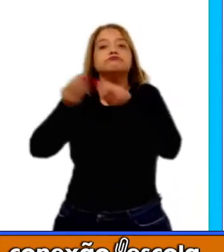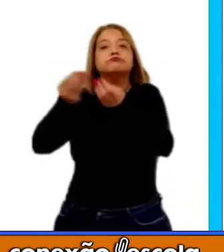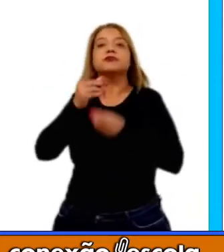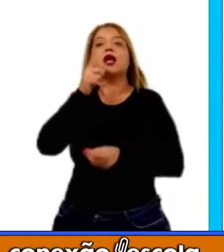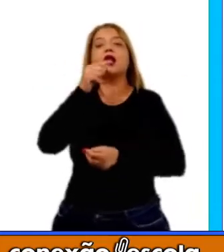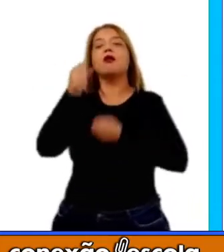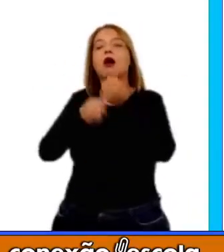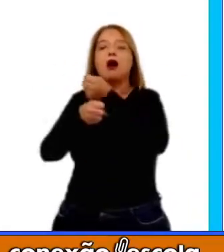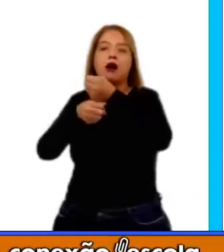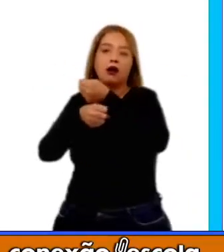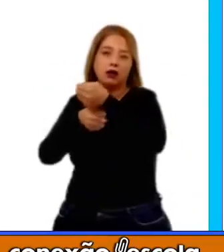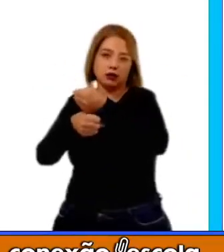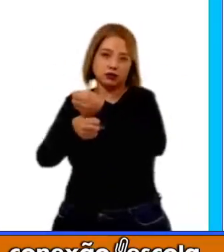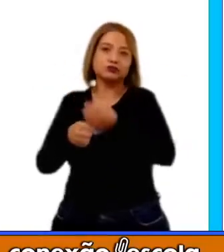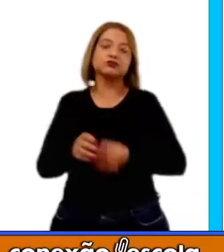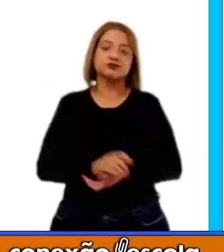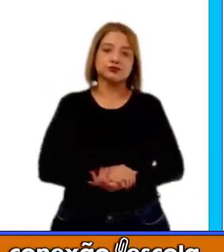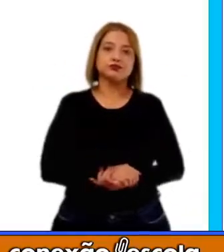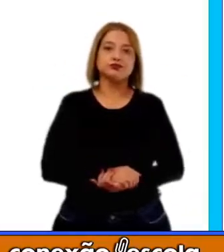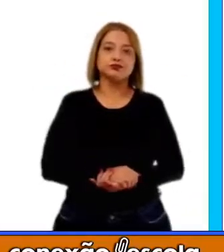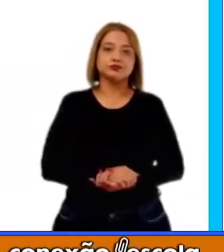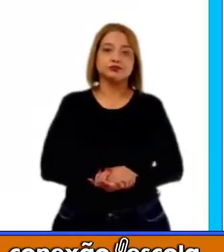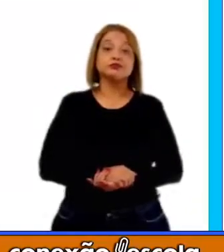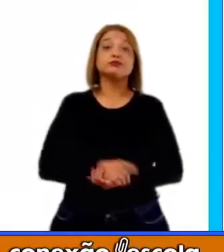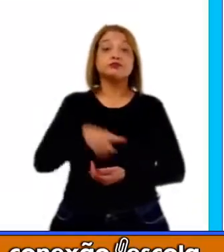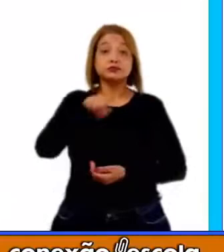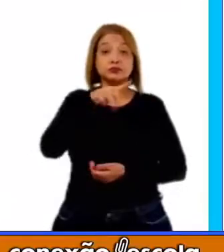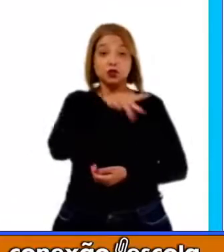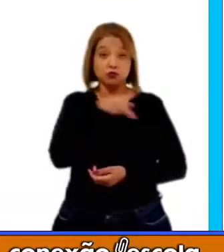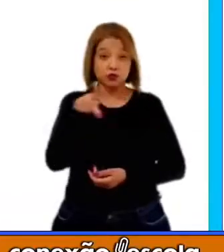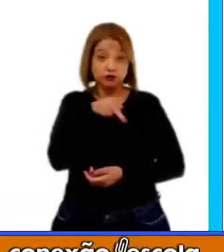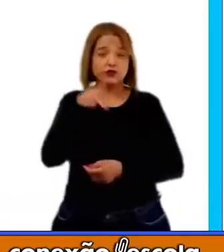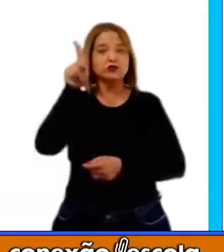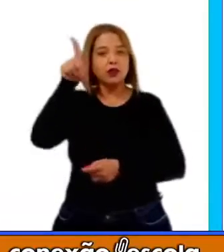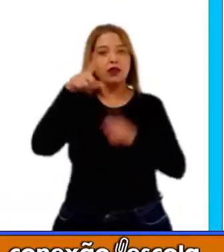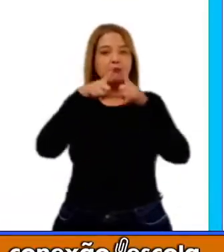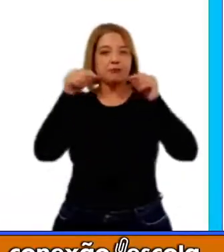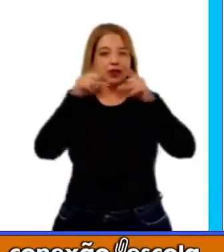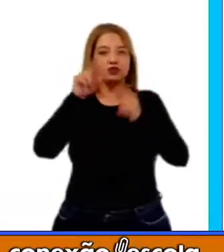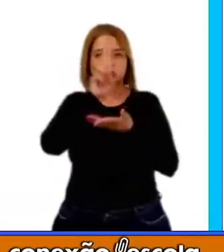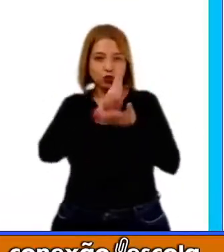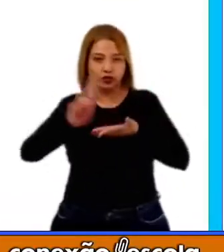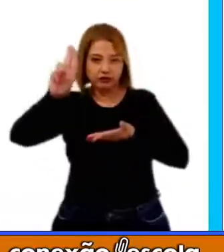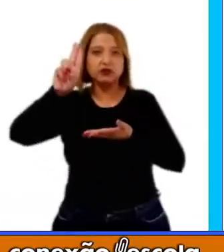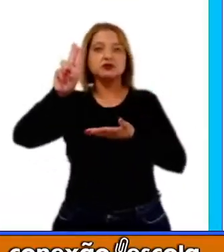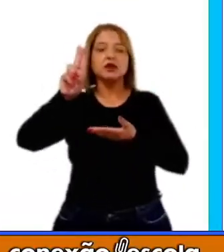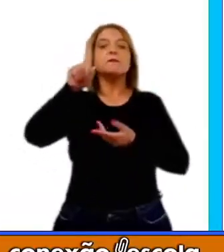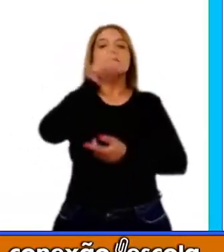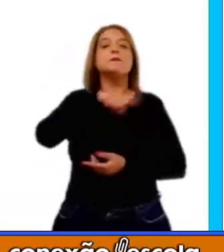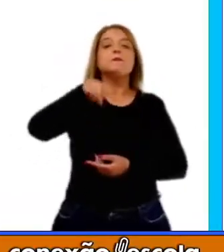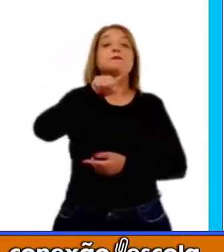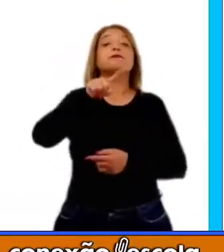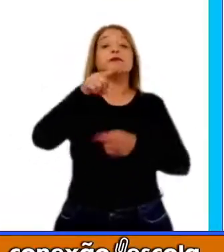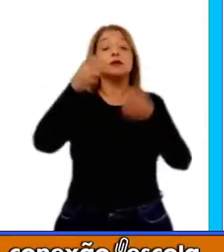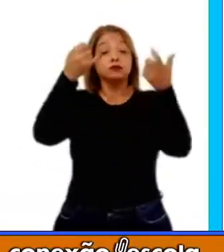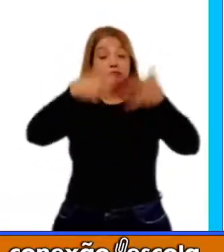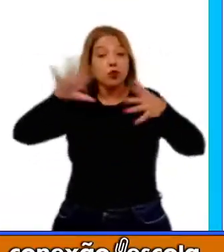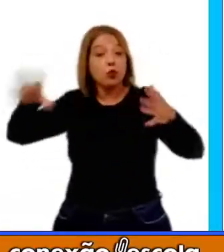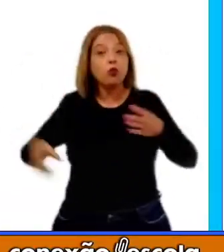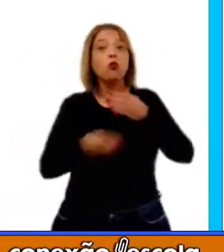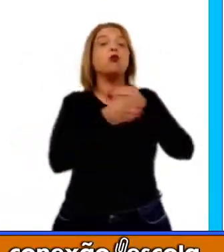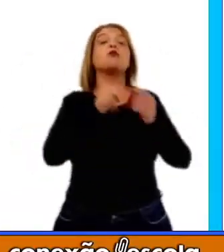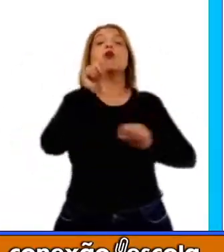fundamental hoje em dia. Este professor de Ecologia da Universidade de Brasília concorda e complementa. A solução depende ainda